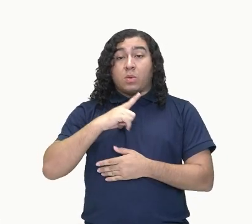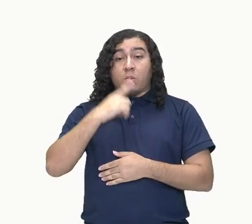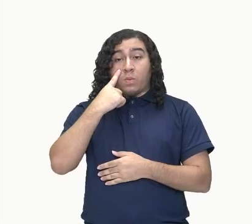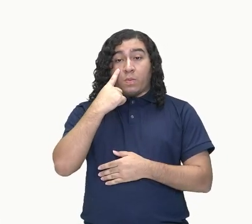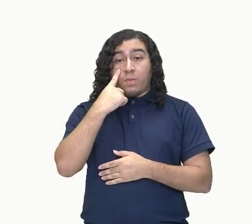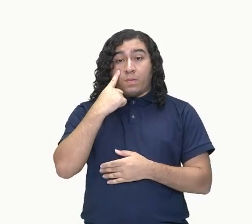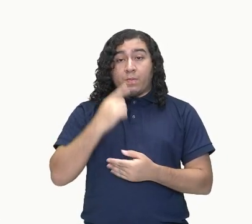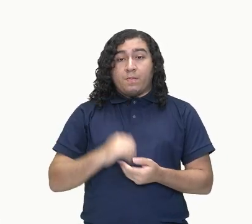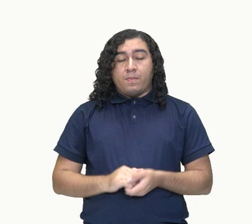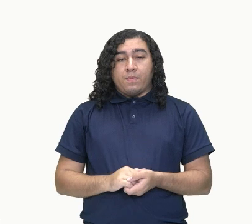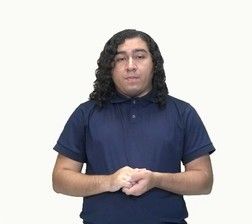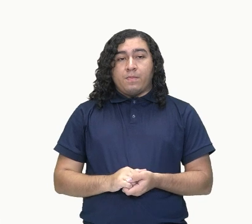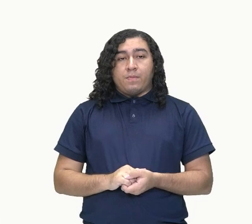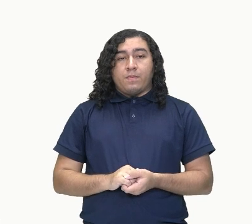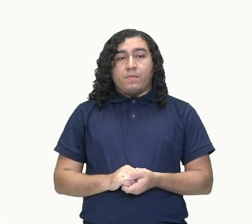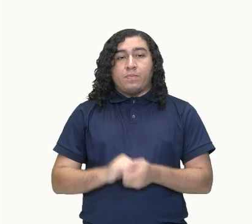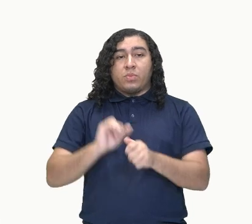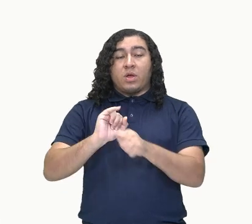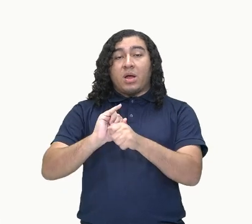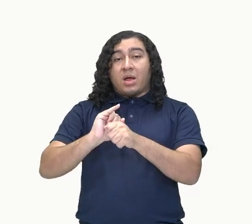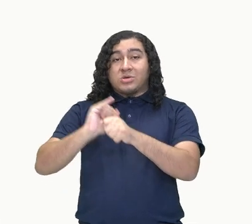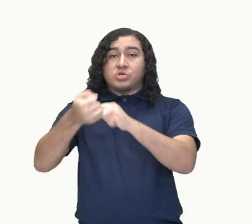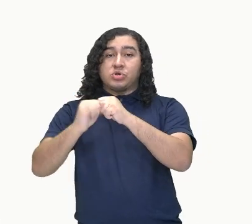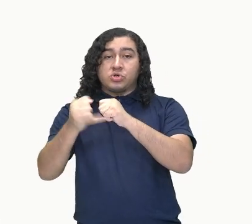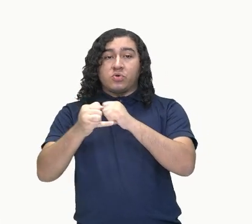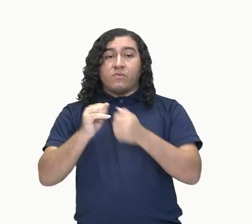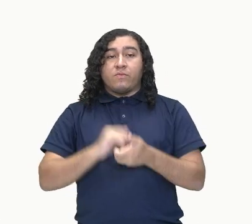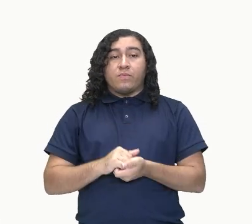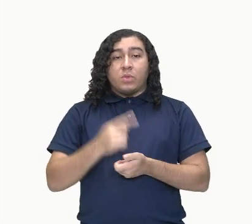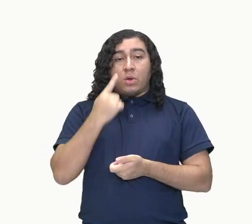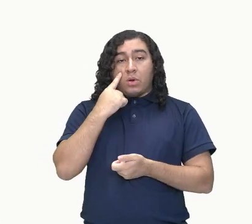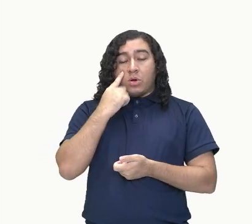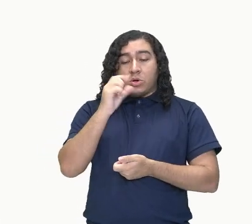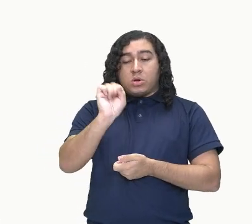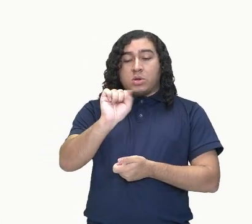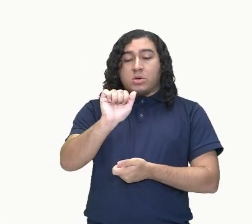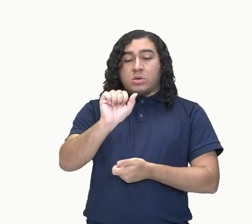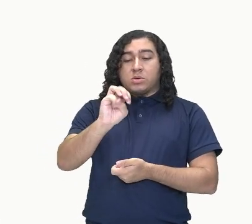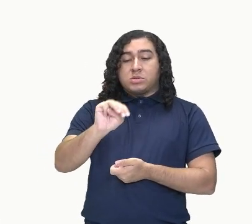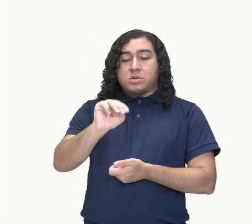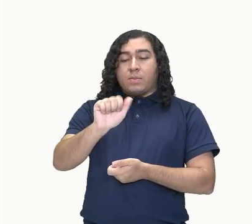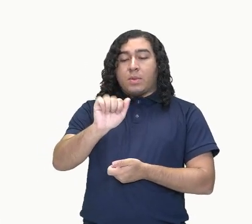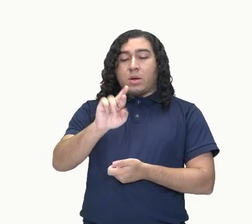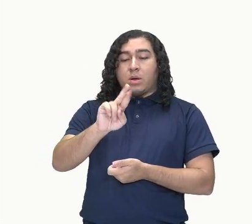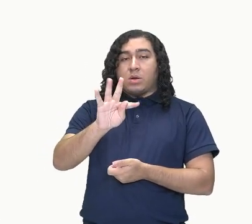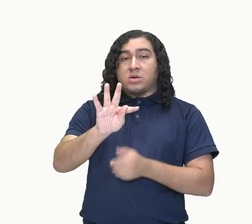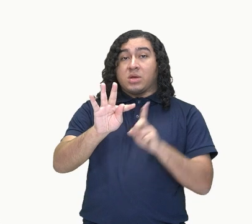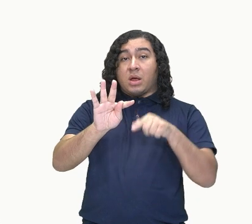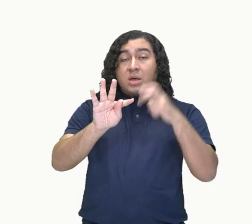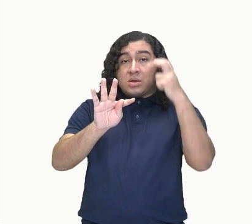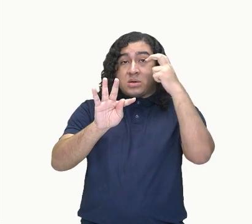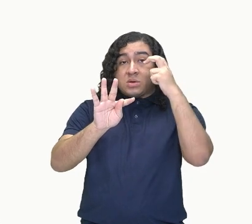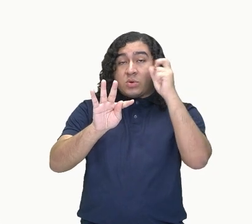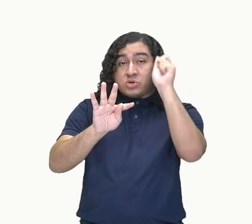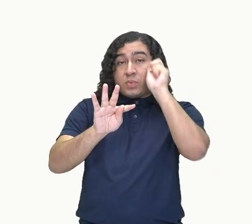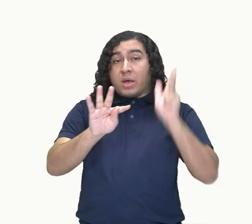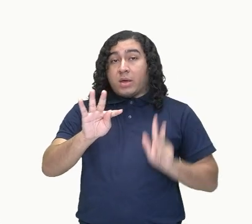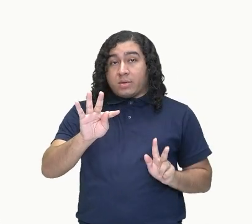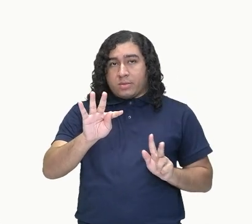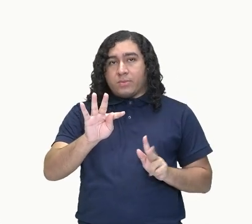ó, o adjetivo smart. Smart significa